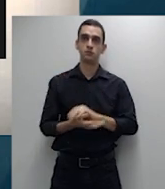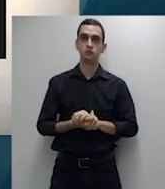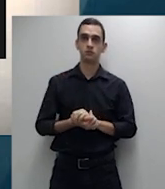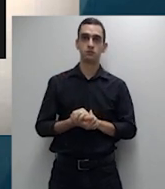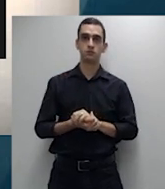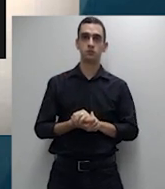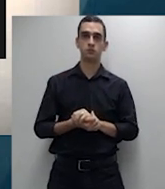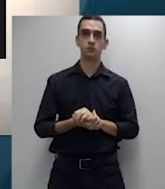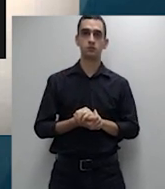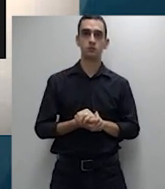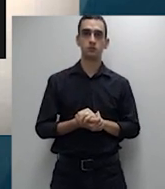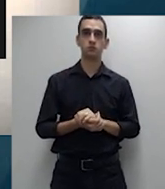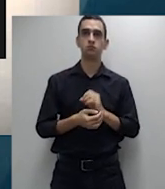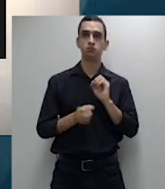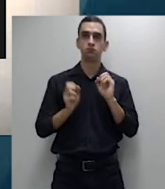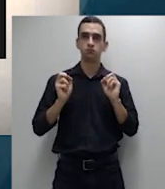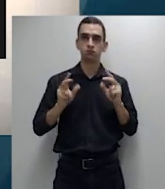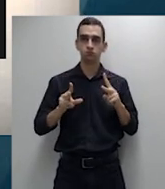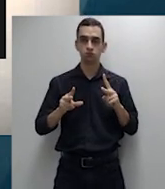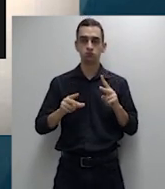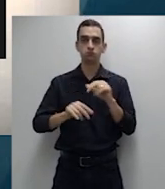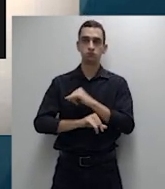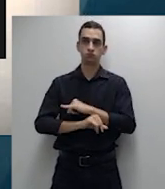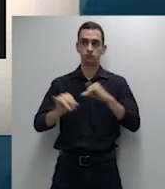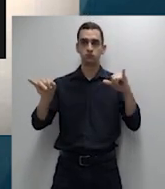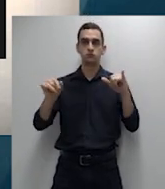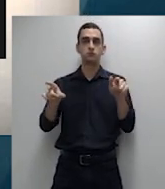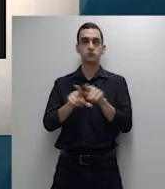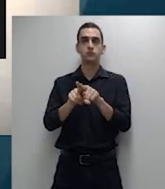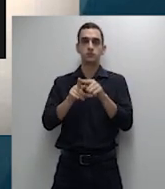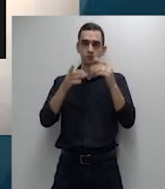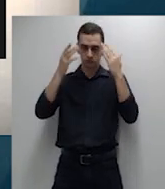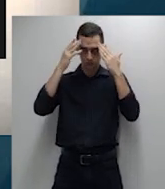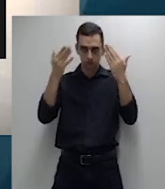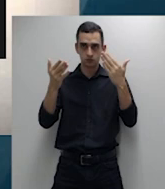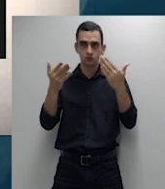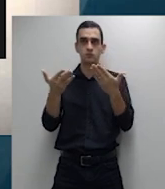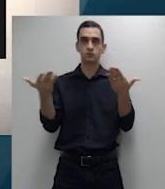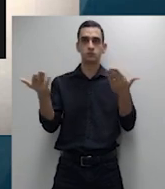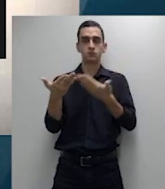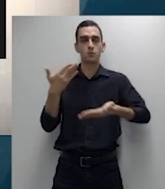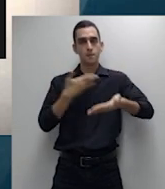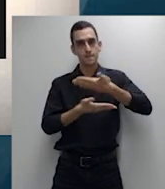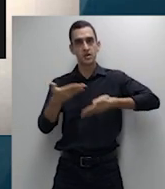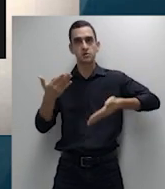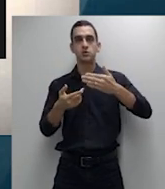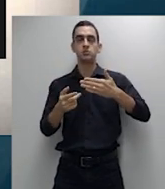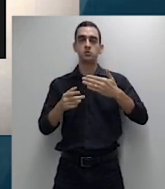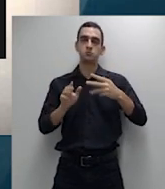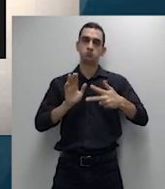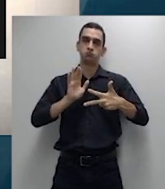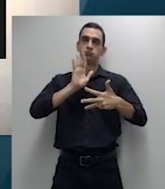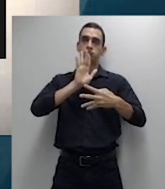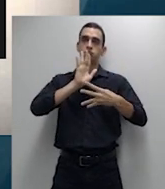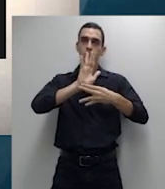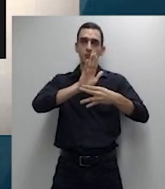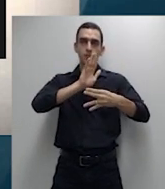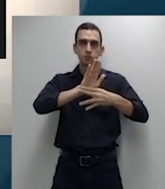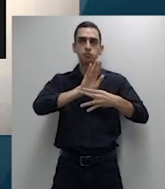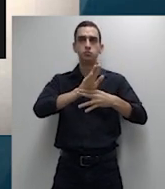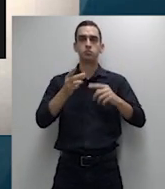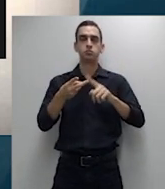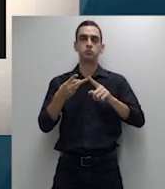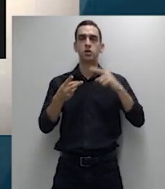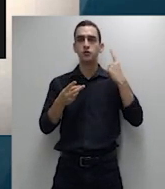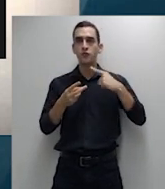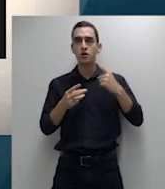o tomado julgamento agradeceu a participação dos advogados dos litigantes os amigos Cury e